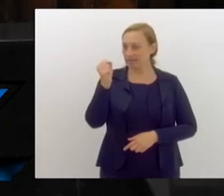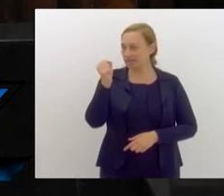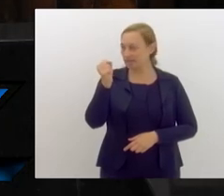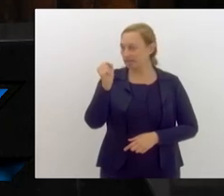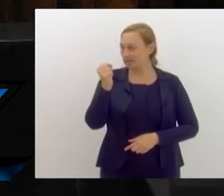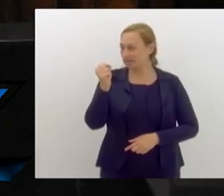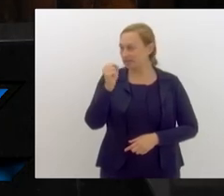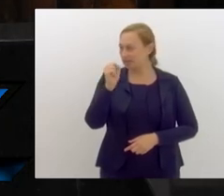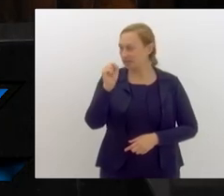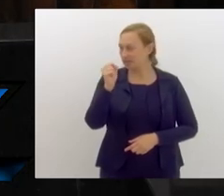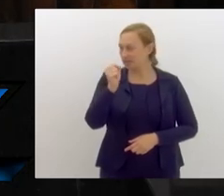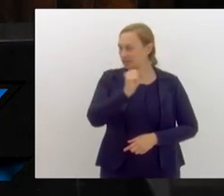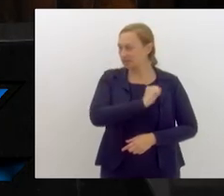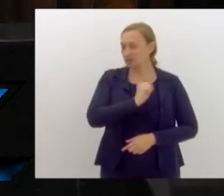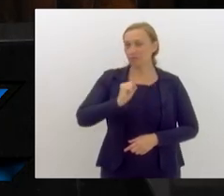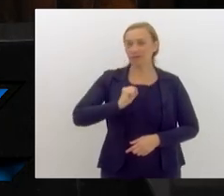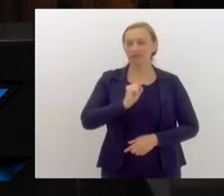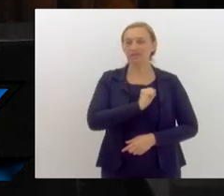covardia